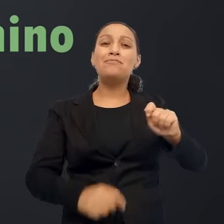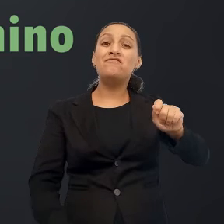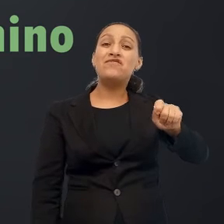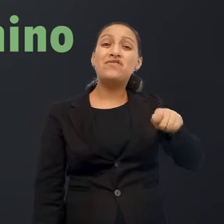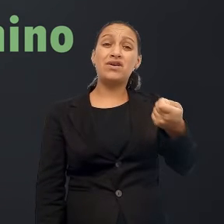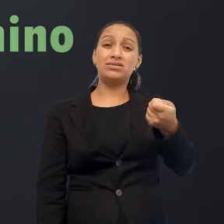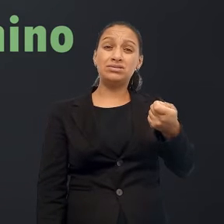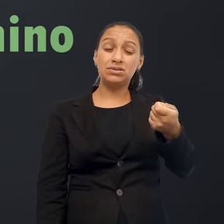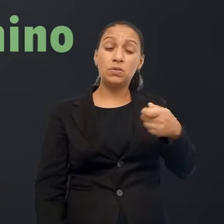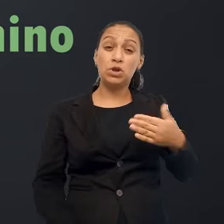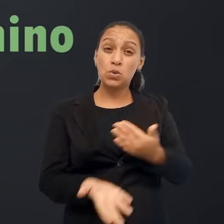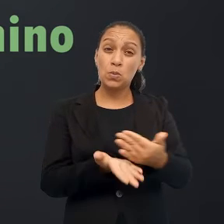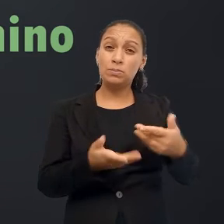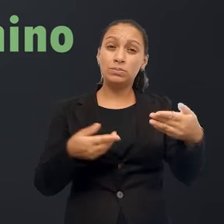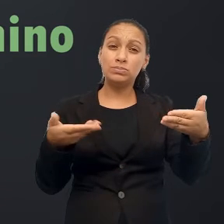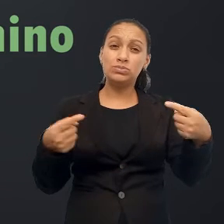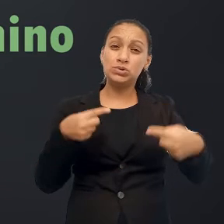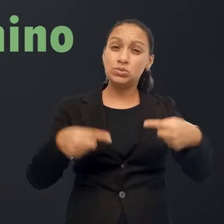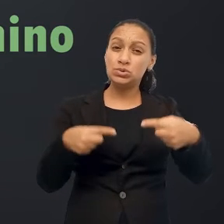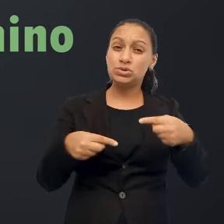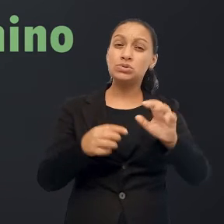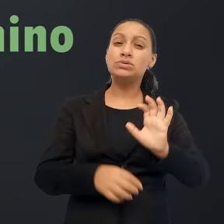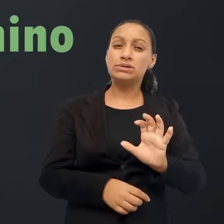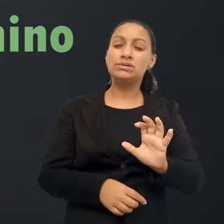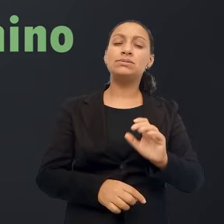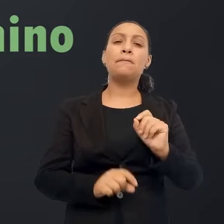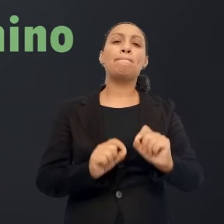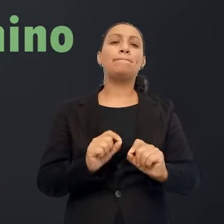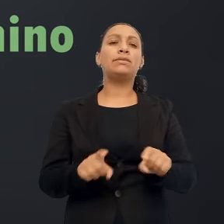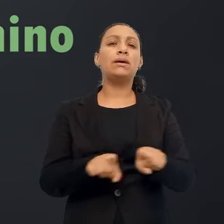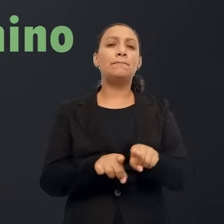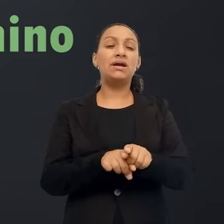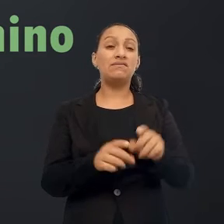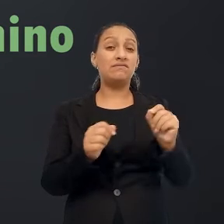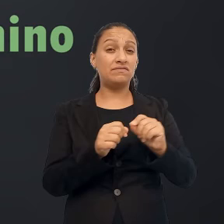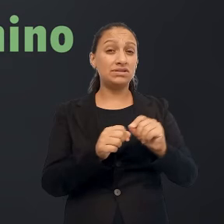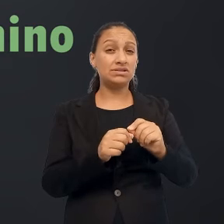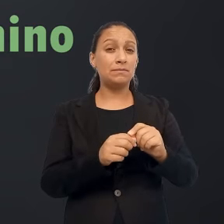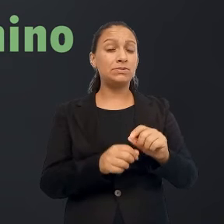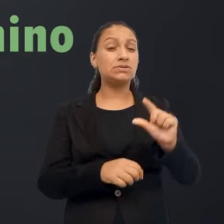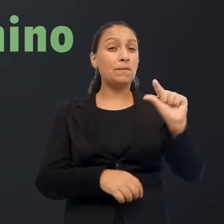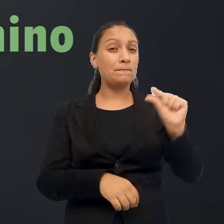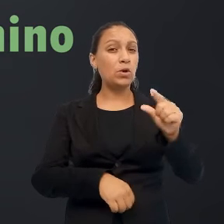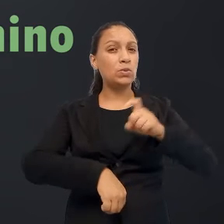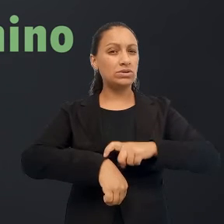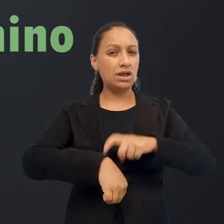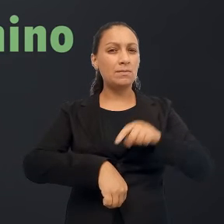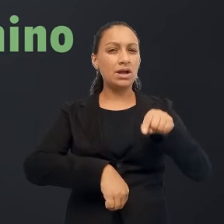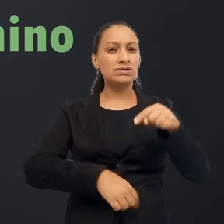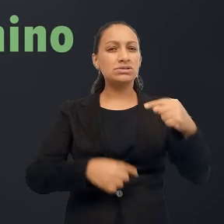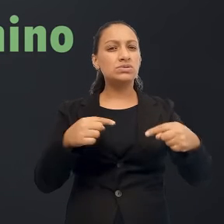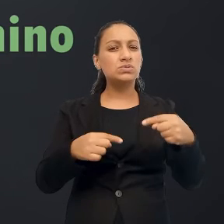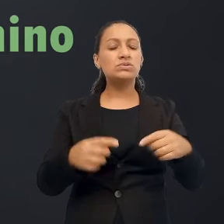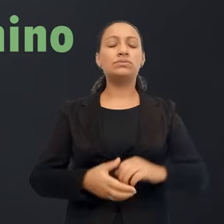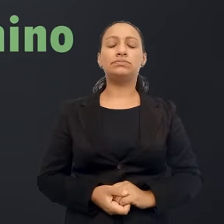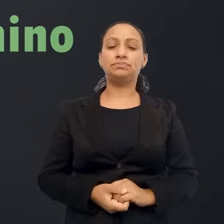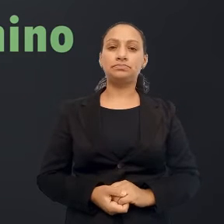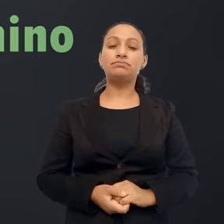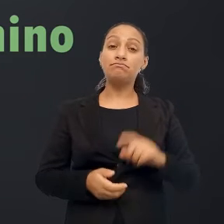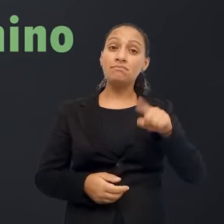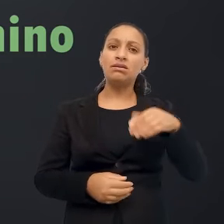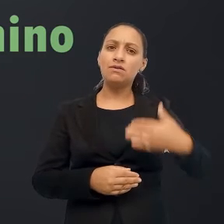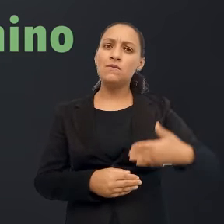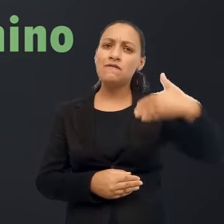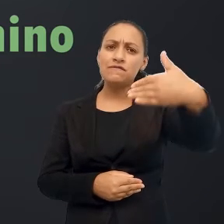estar hoje discutindo sobre isso, considerando que a gente faz isso há muito pouco tempo, é um avanço,